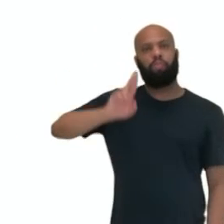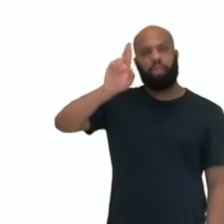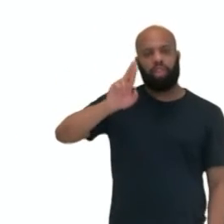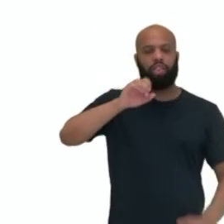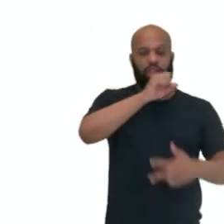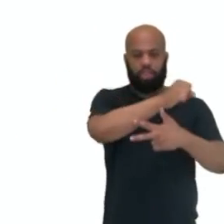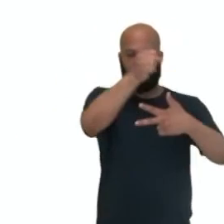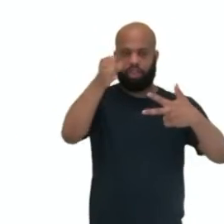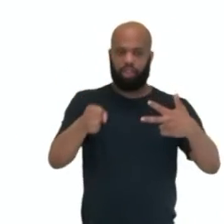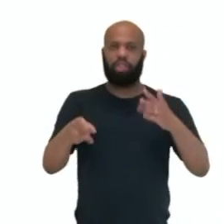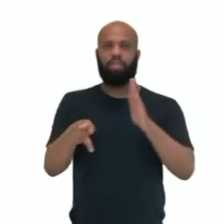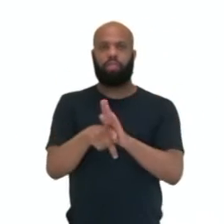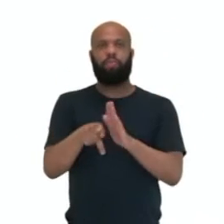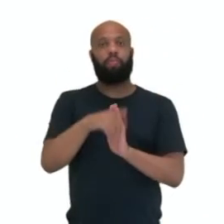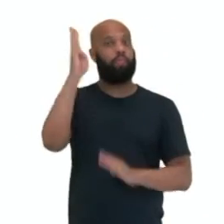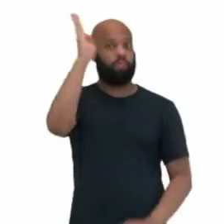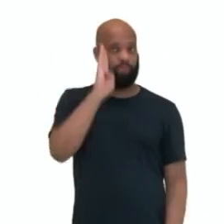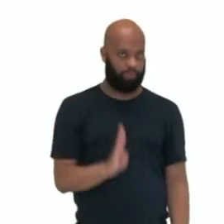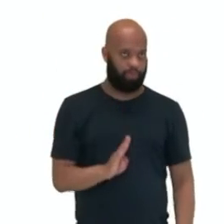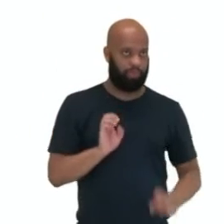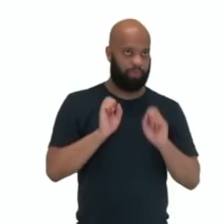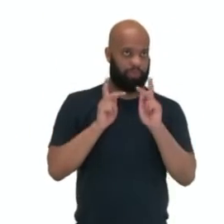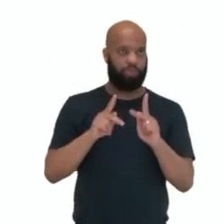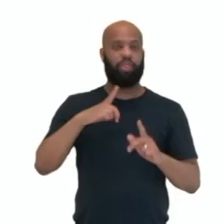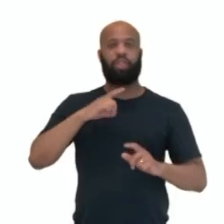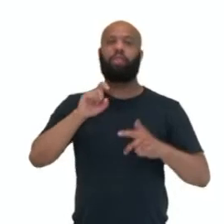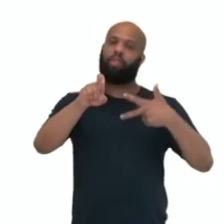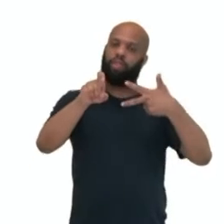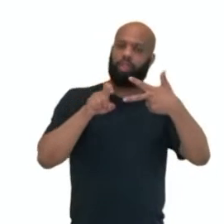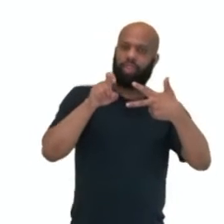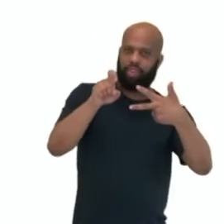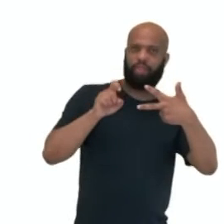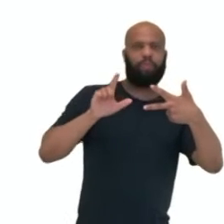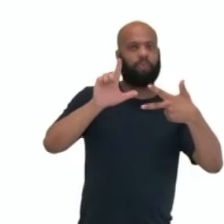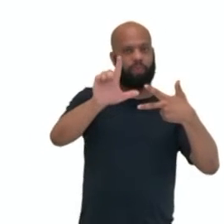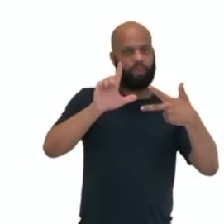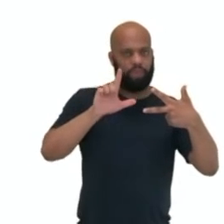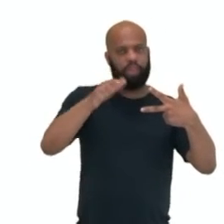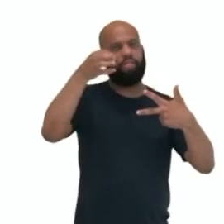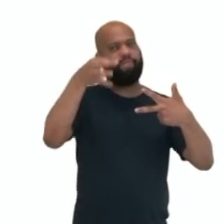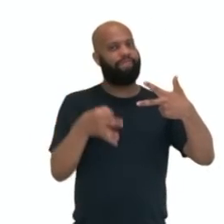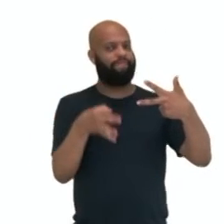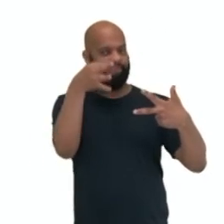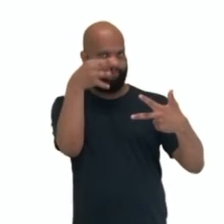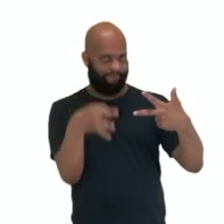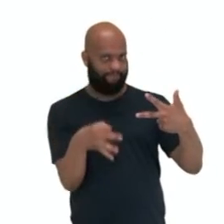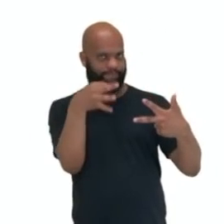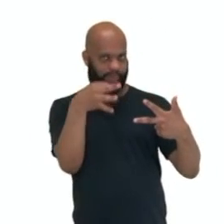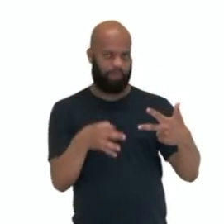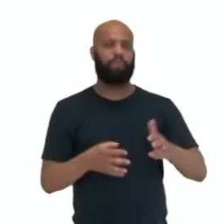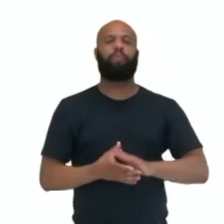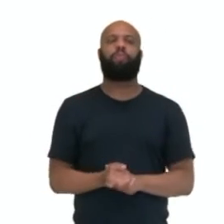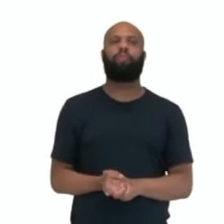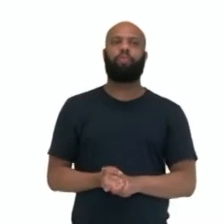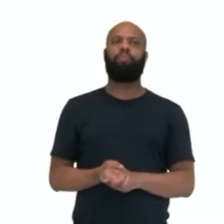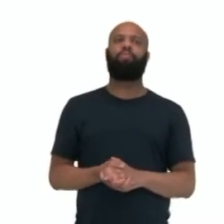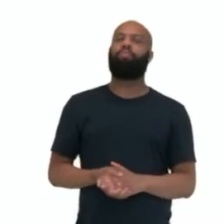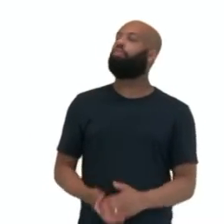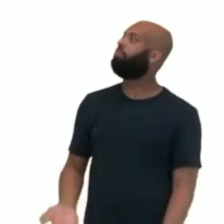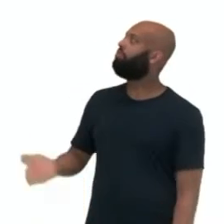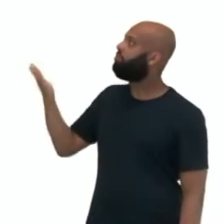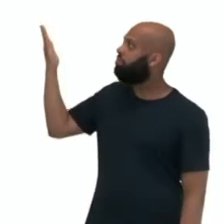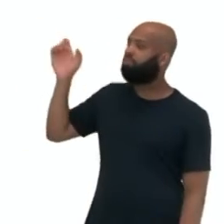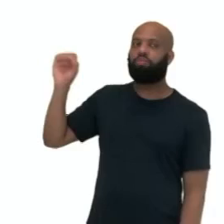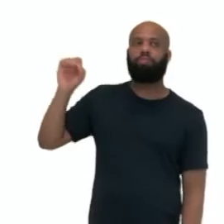da República Federativa do Brasil: Poder Executivo, Poder Legislativo, Poder Judiciário. Aqui,